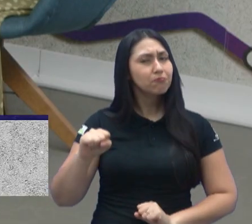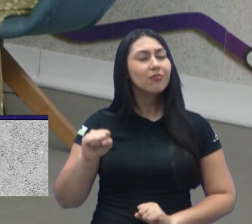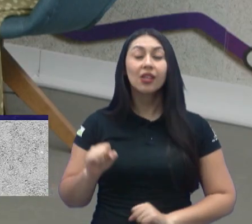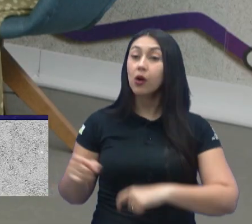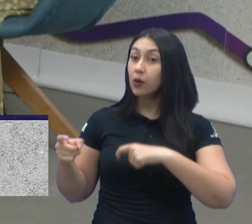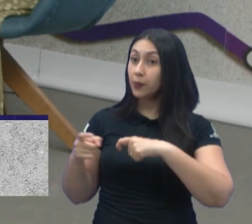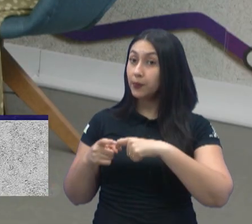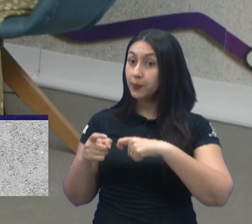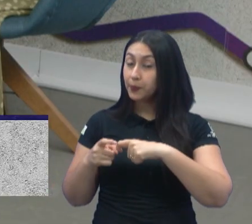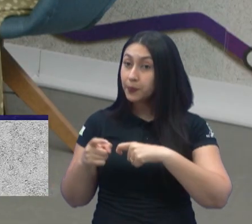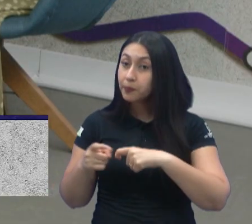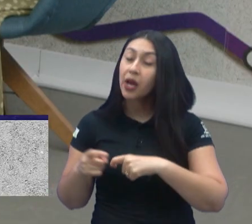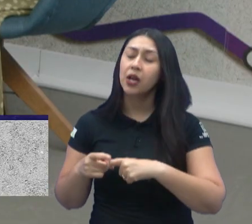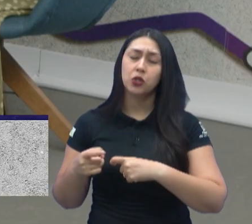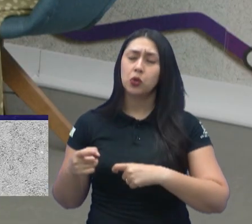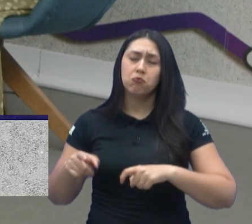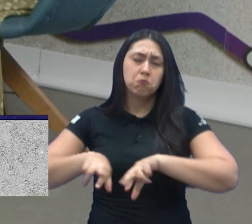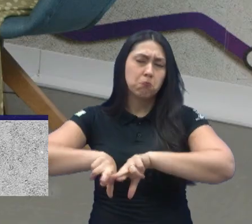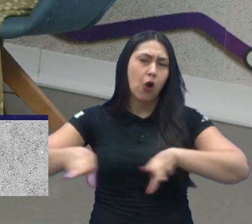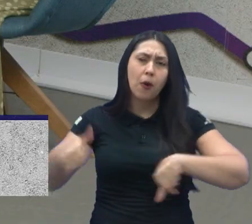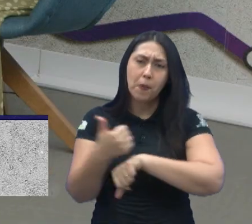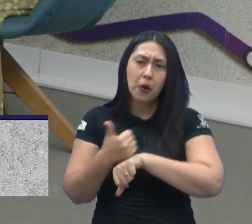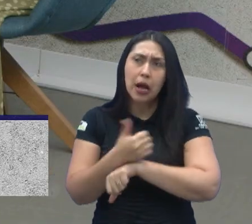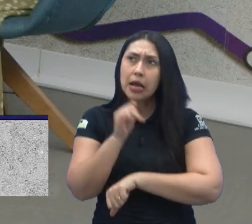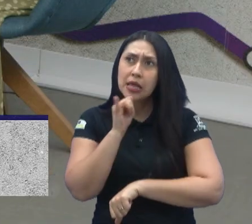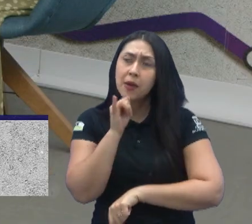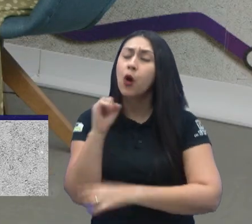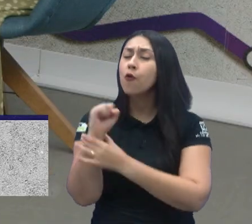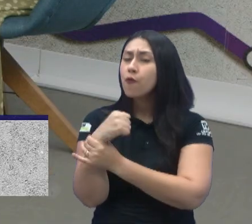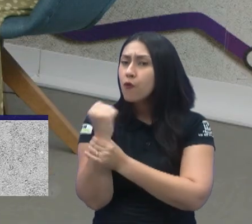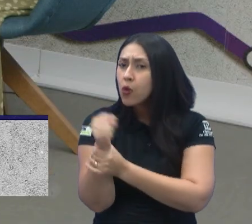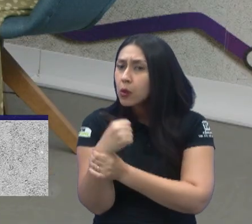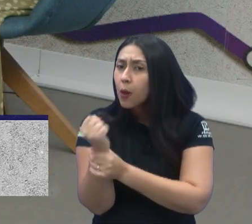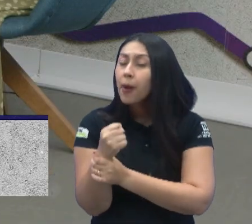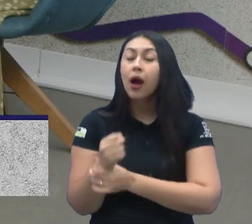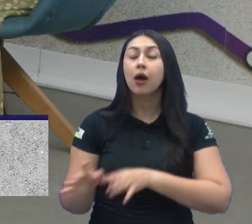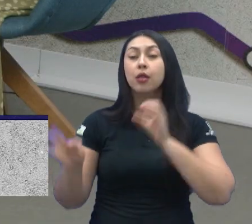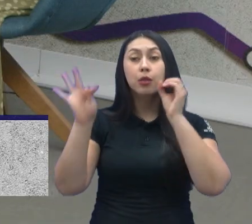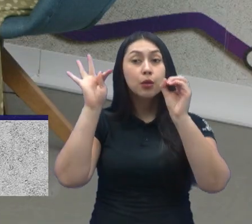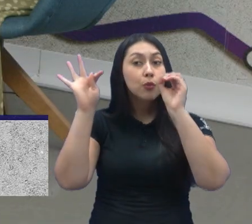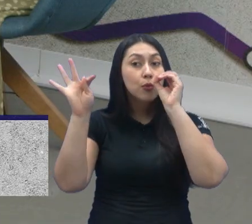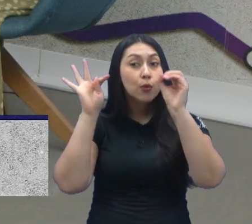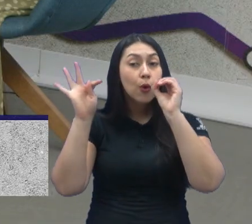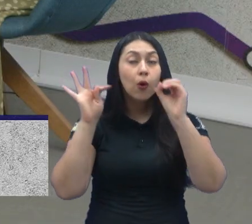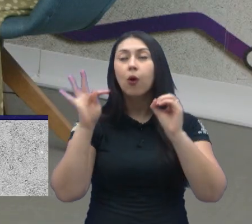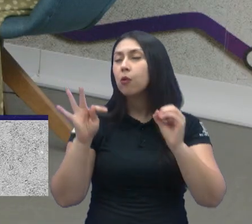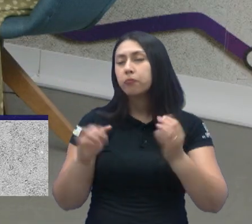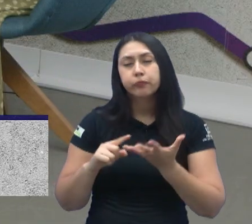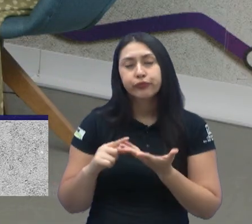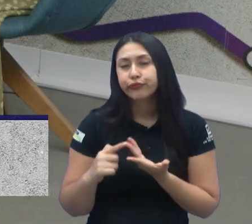médico ou outros profissionais, fisioterapeutas, terapeutas ocupacionais, outros profissionais da